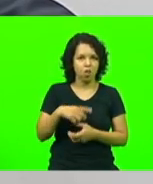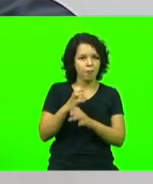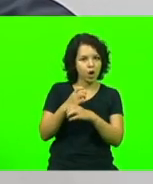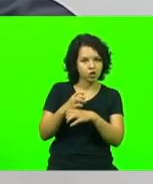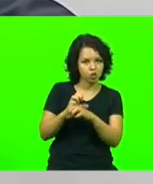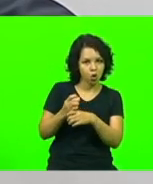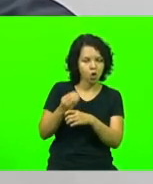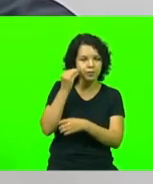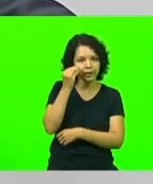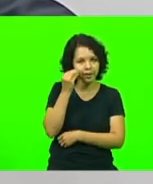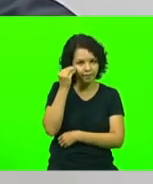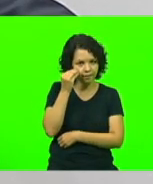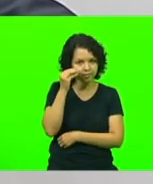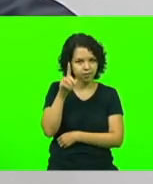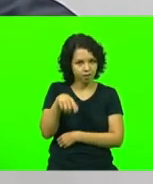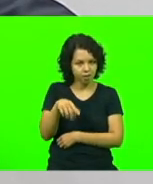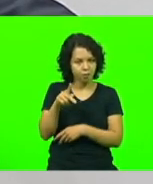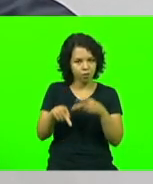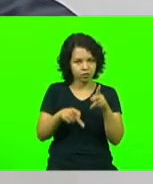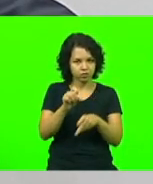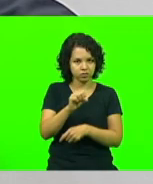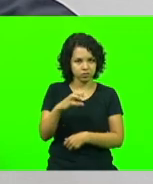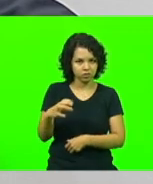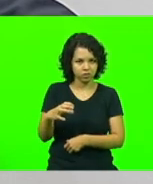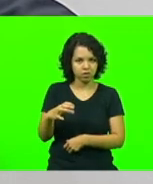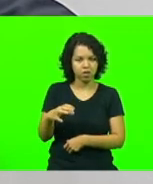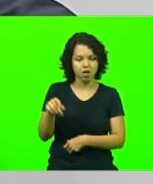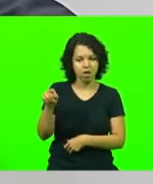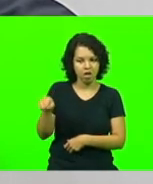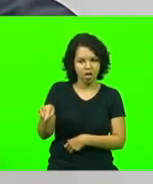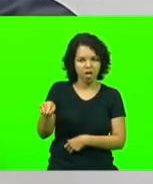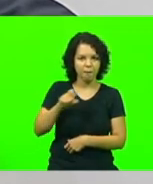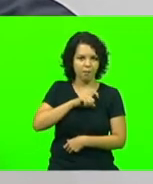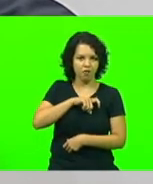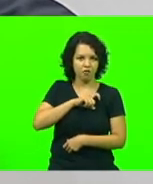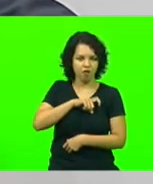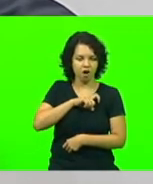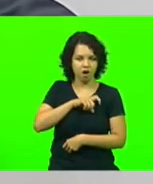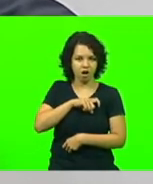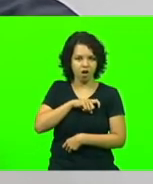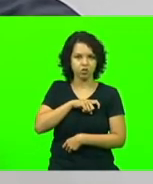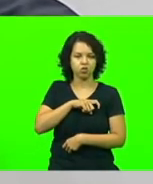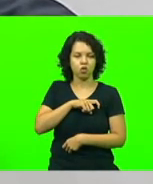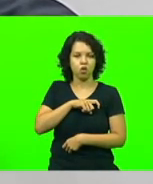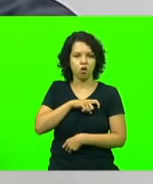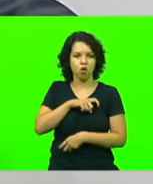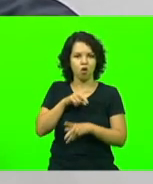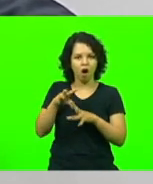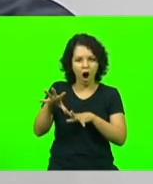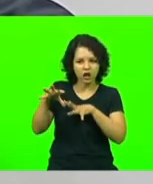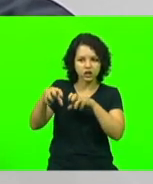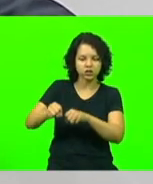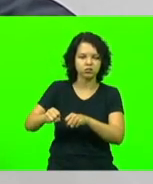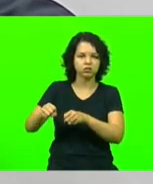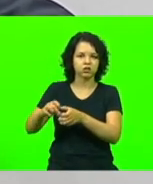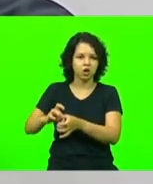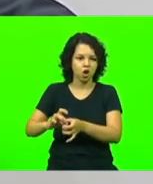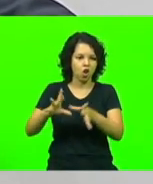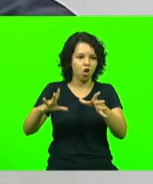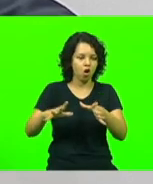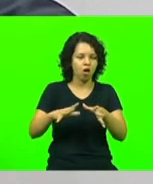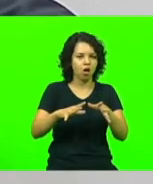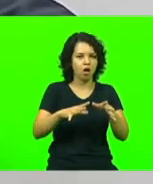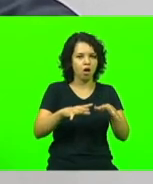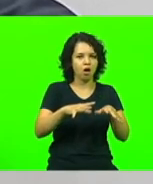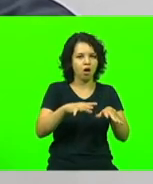feita com os catarinenses? Você pega uma fera, um lobo, e solta no meio das ovelhas para ver se ele já está adaptado a viver? Ah, não,